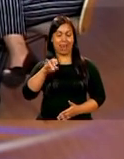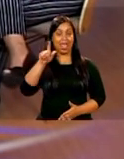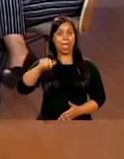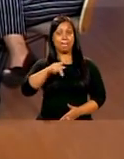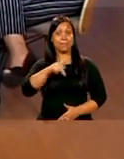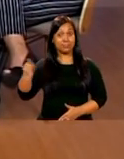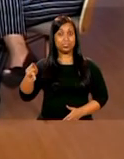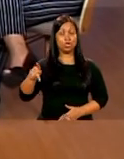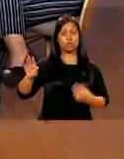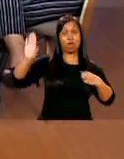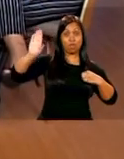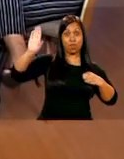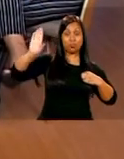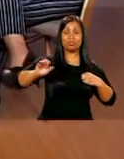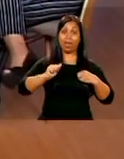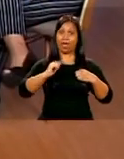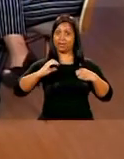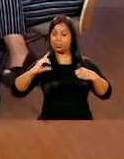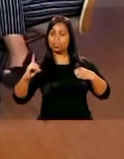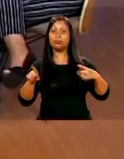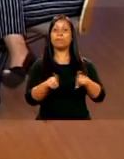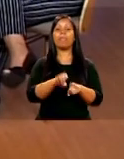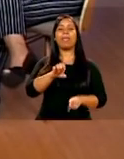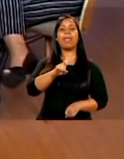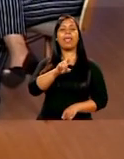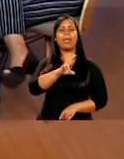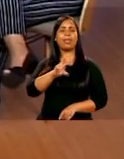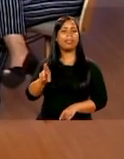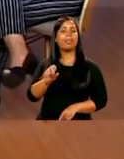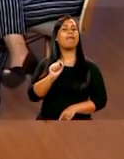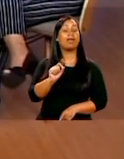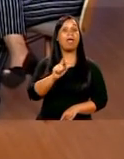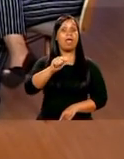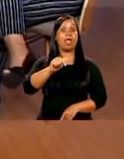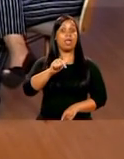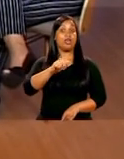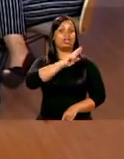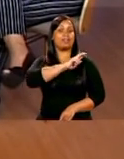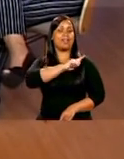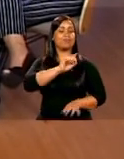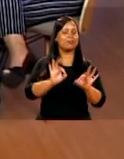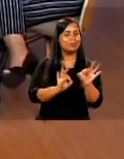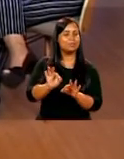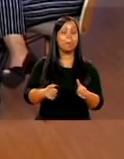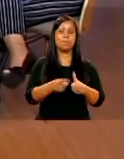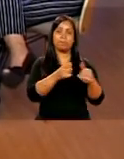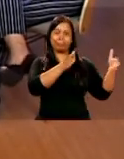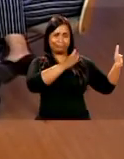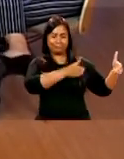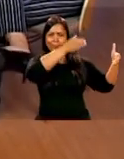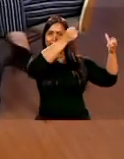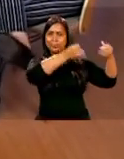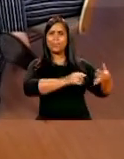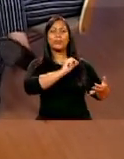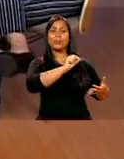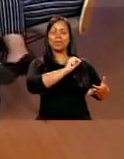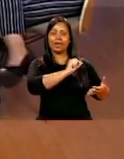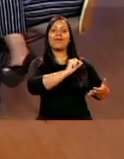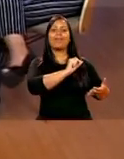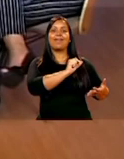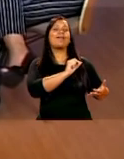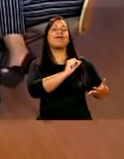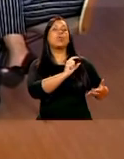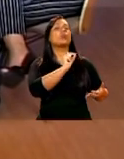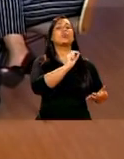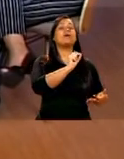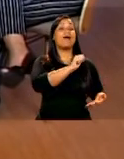é a presidente voluntária da ACD, e o Éder Jacob de Souza, que é o gerente administrativo. No primeiro bloco a gente falou um pouquinho em linhas gerais